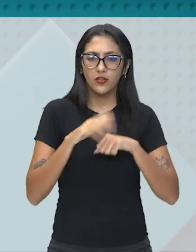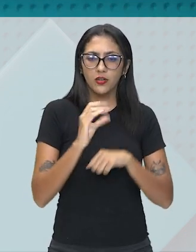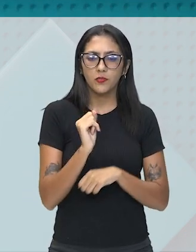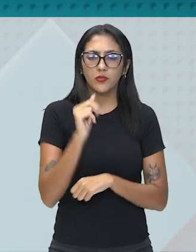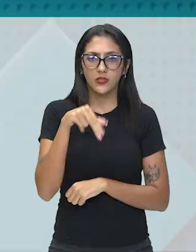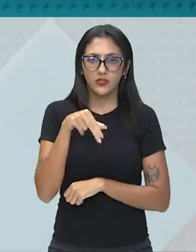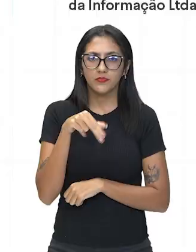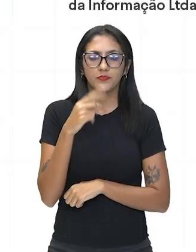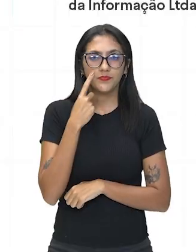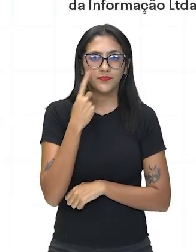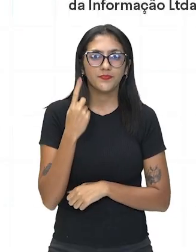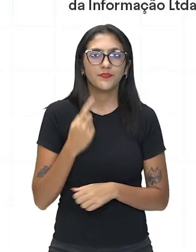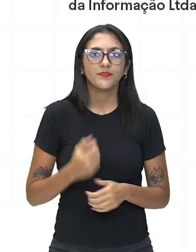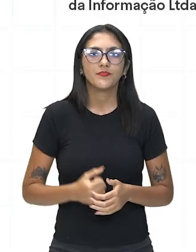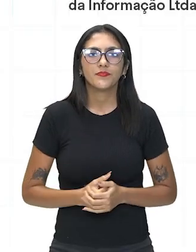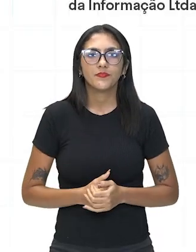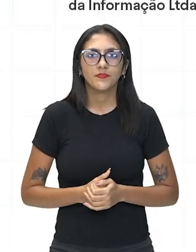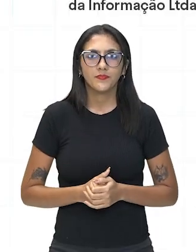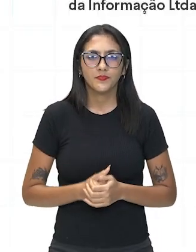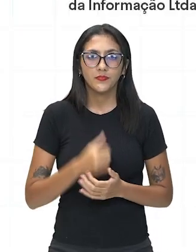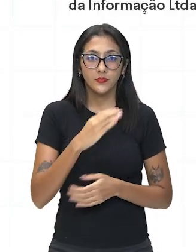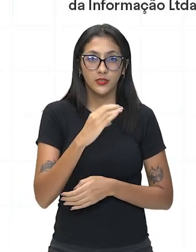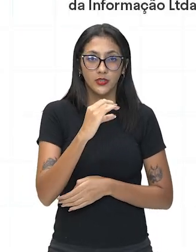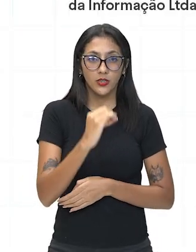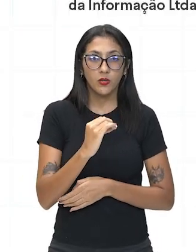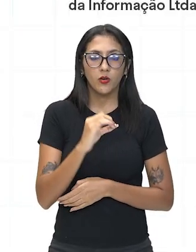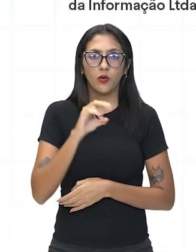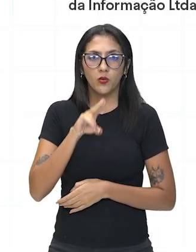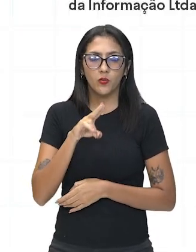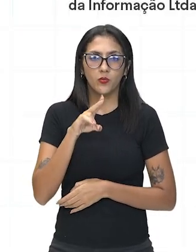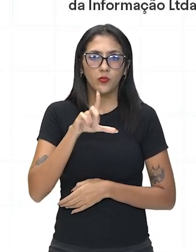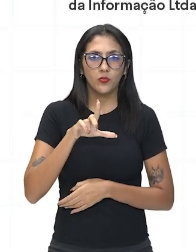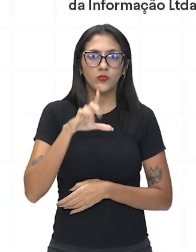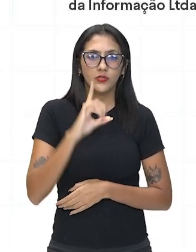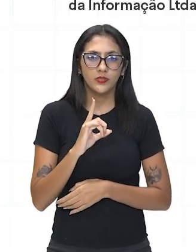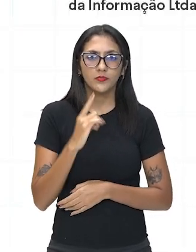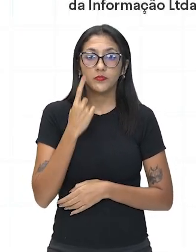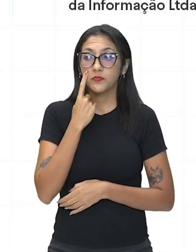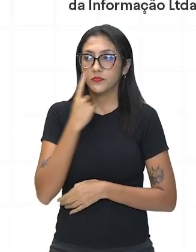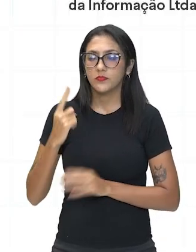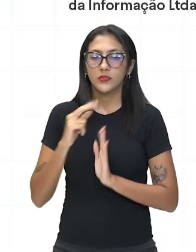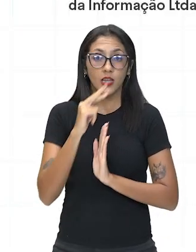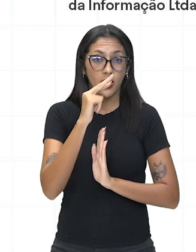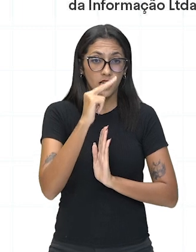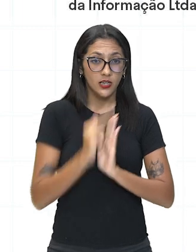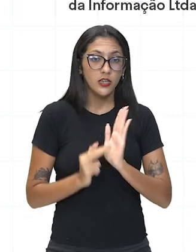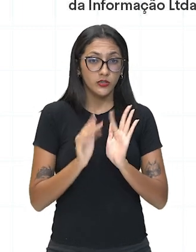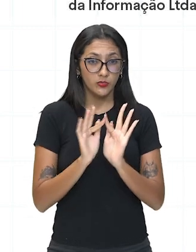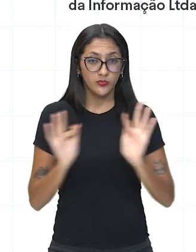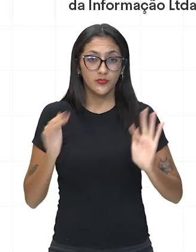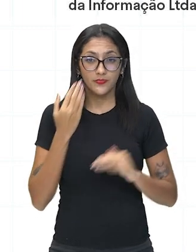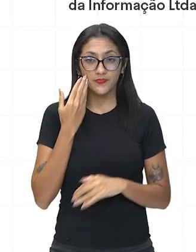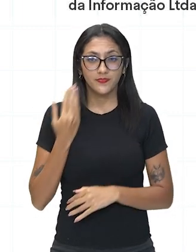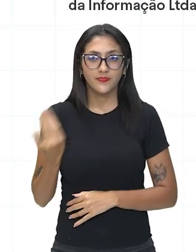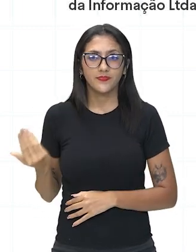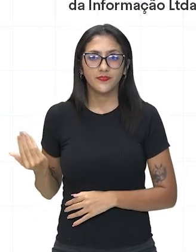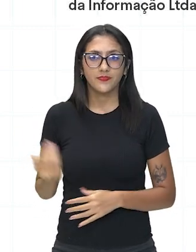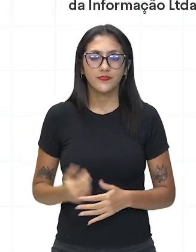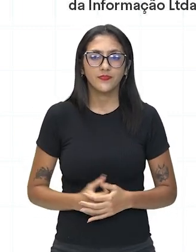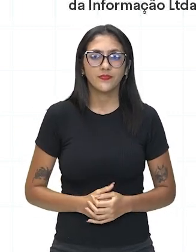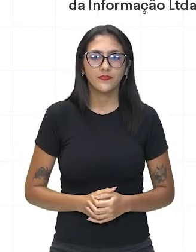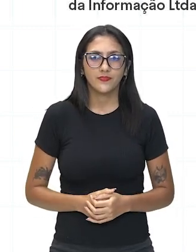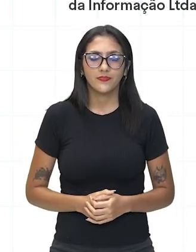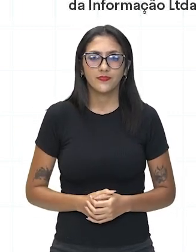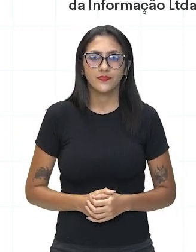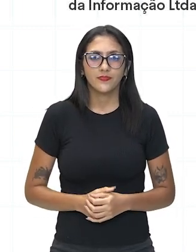Vamos dar uma conferida. Olha aí, gente, vamos ouvir aqui a frase da nossa personagem. When I was